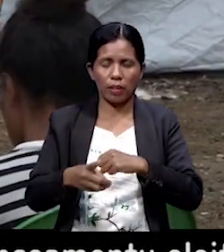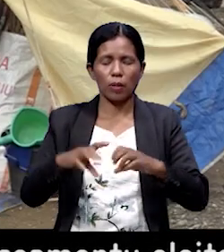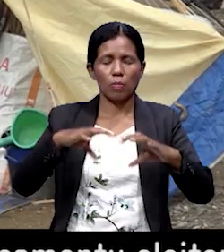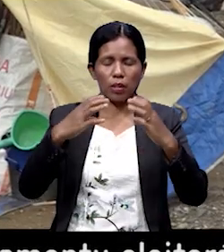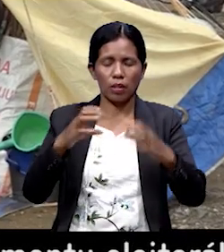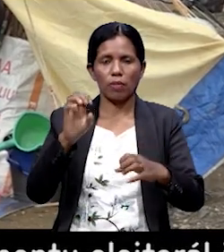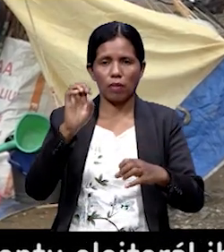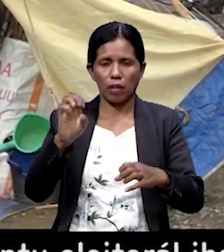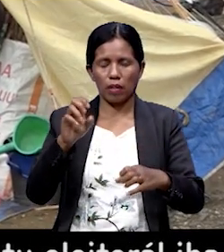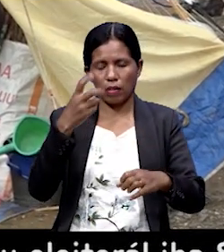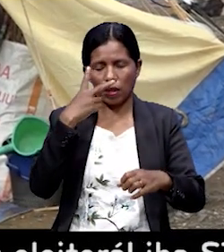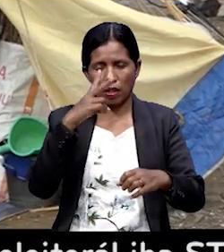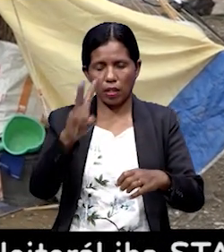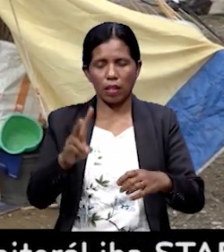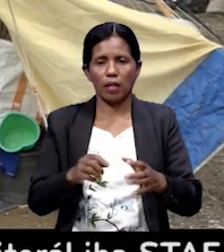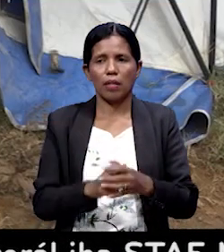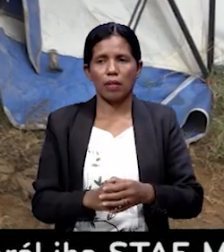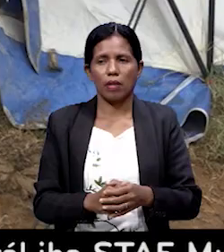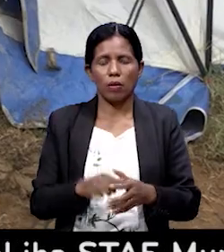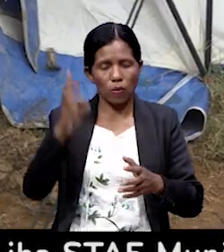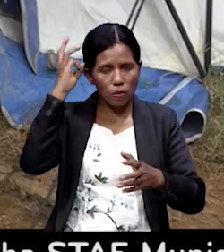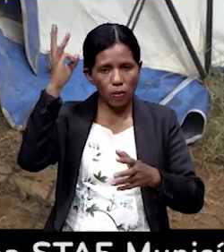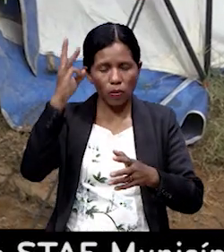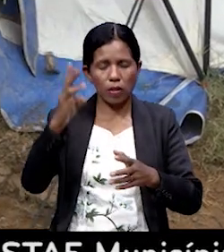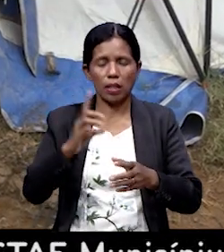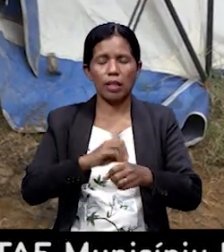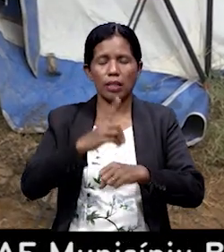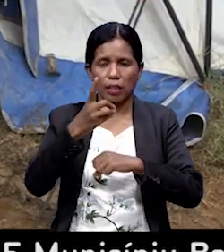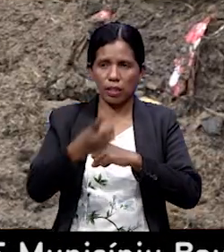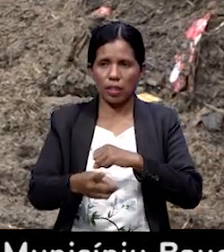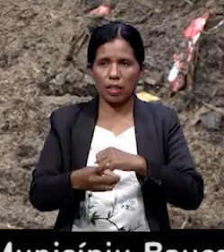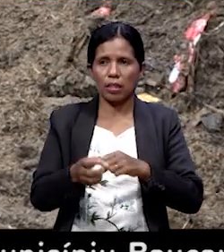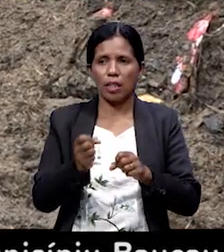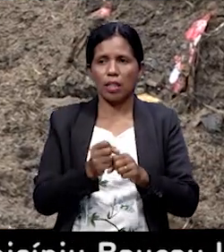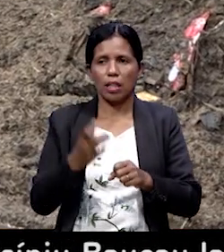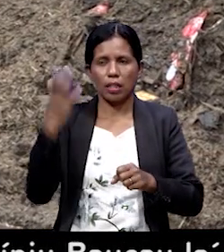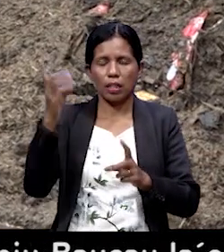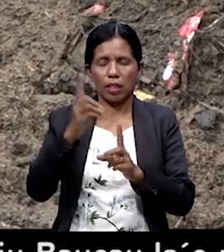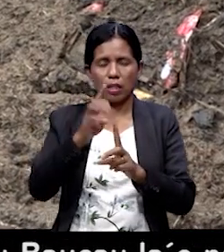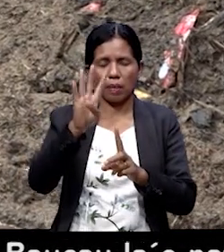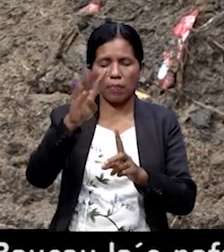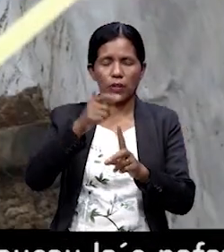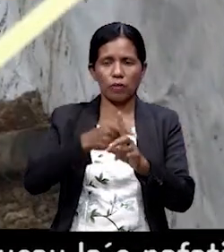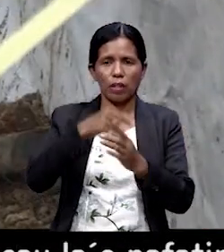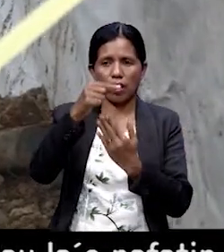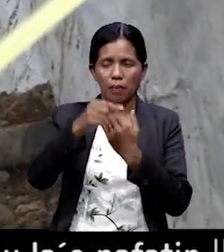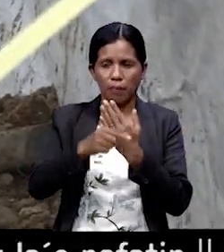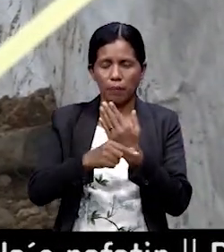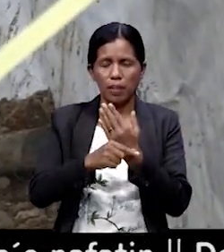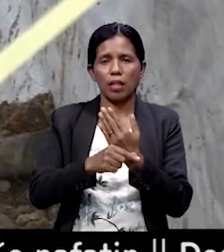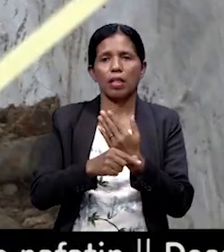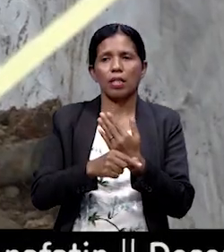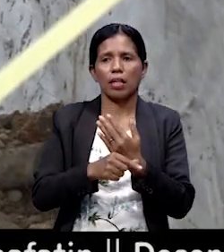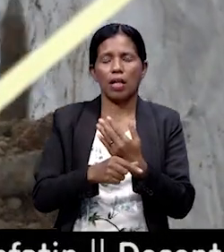trata assunto infraestrutura nemos preocupa. Desastre naturais nebe acontece e loron hat fulan abril liba. To